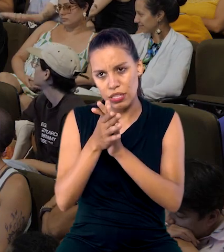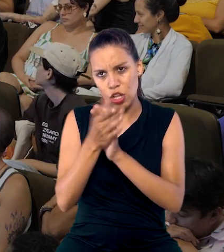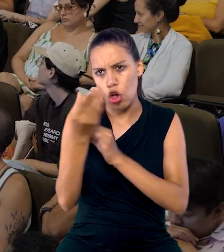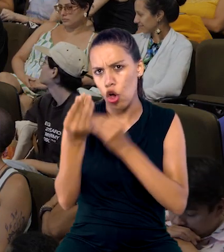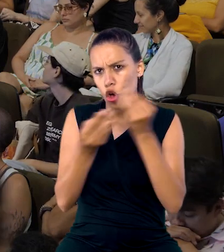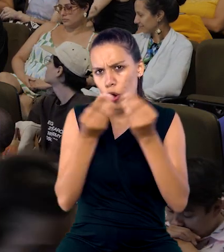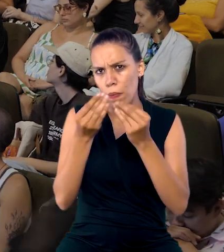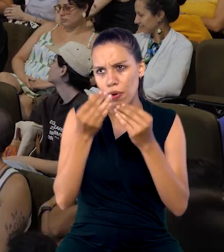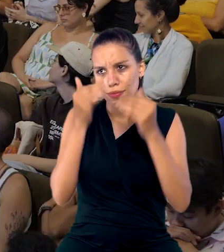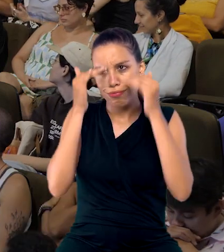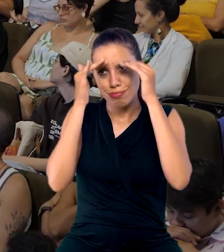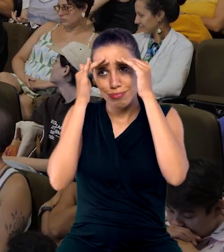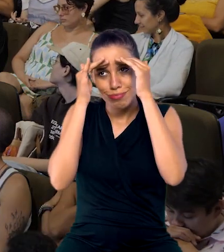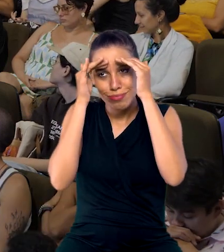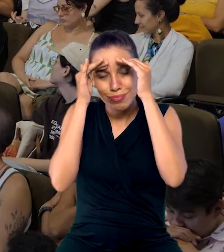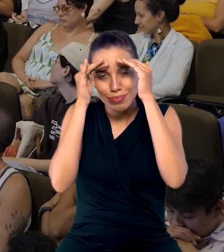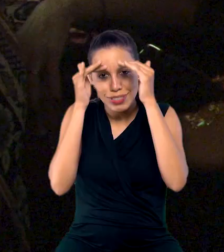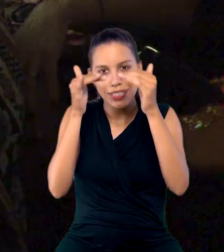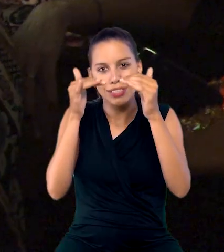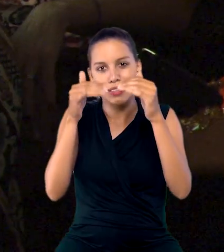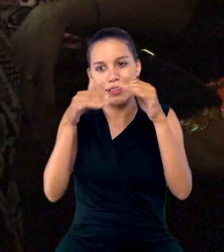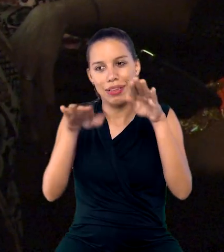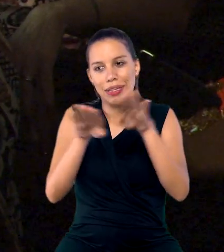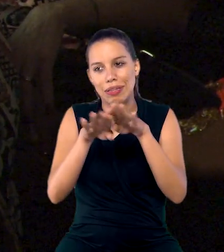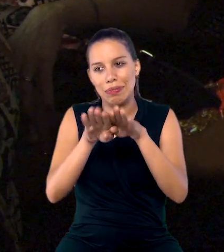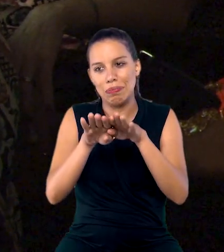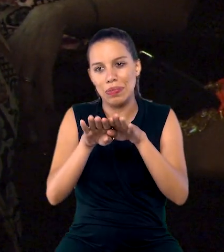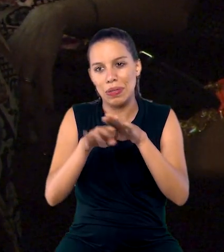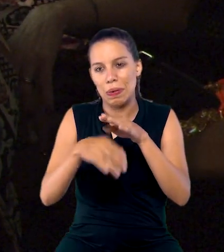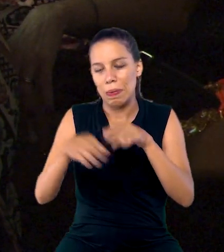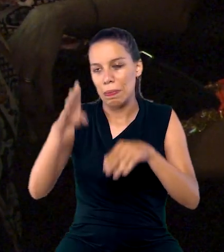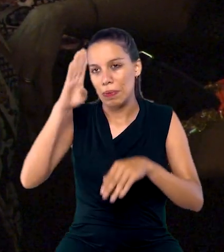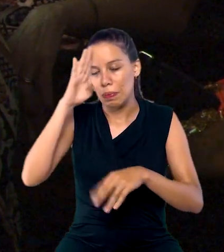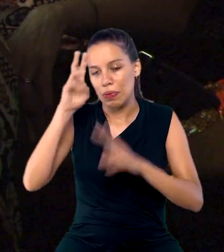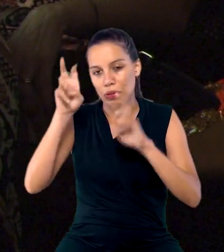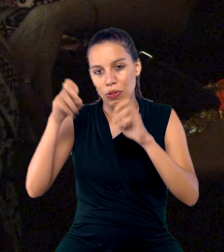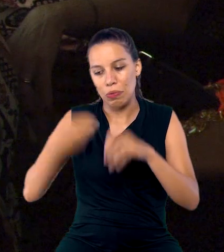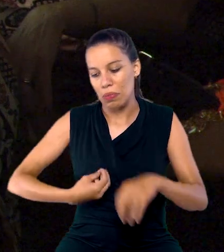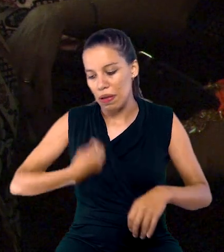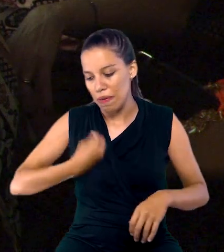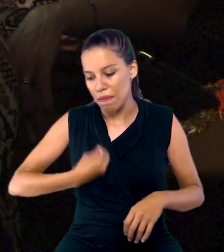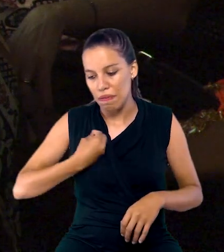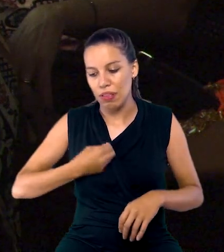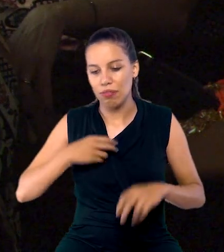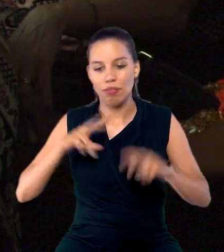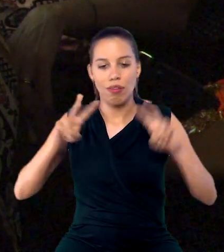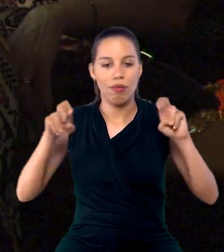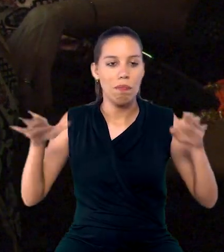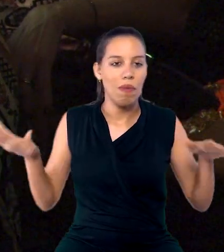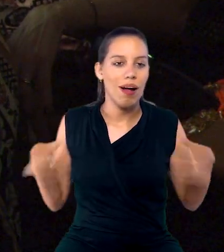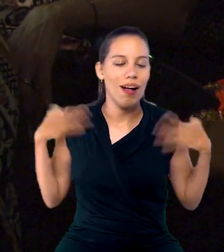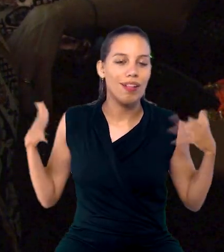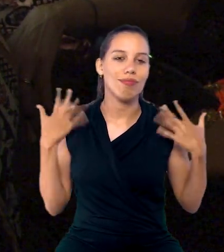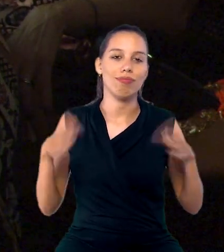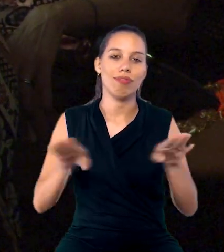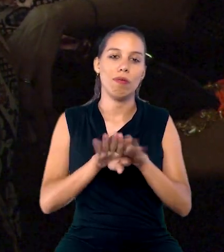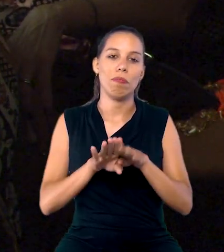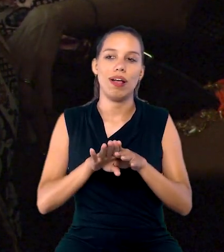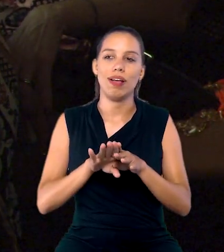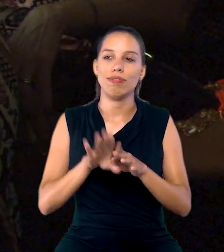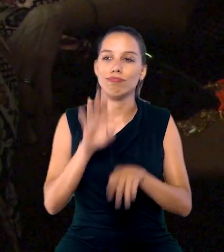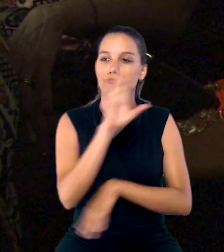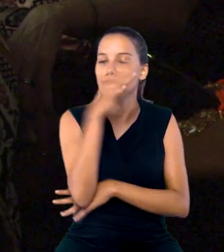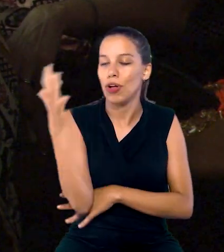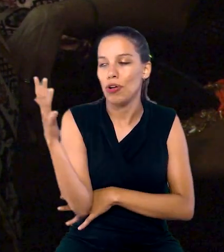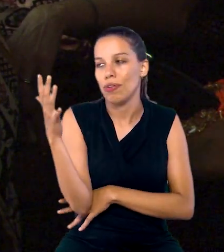é como ser honesto, principalmente nessa defesa da vida, da alegria, da natureza em